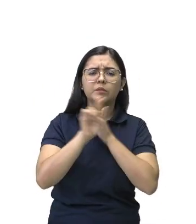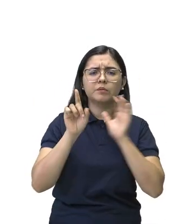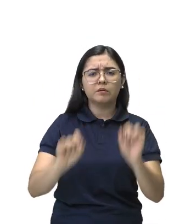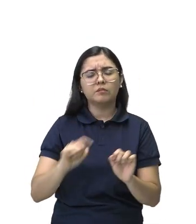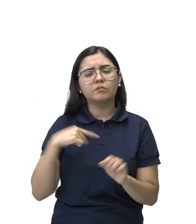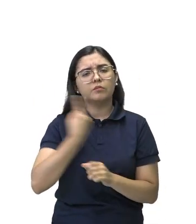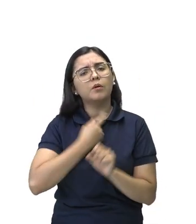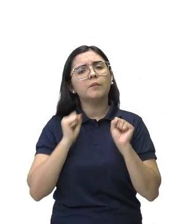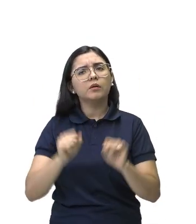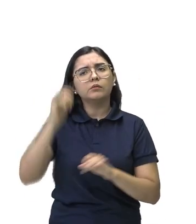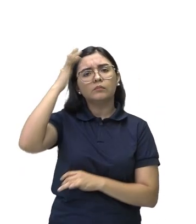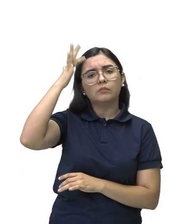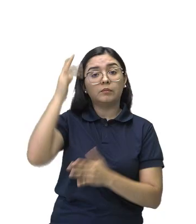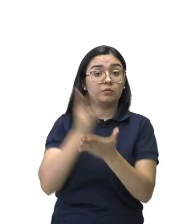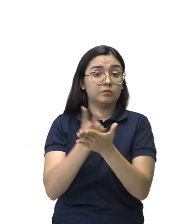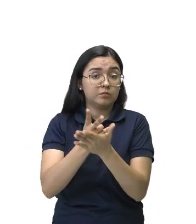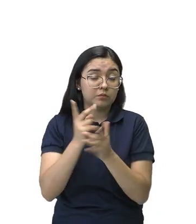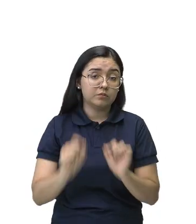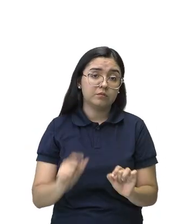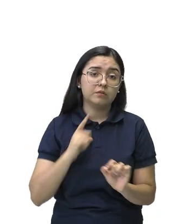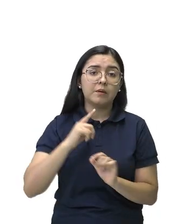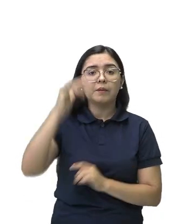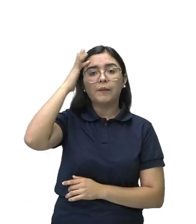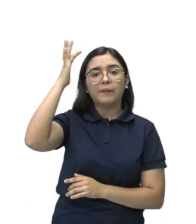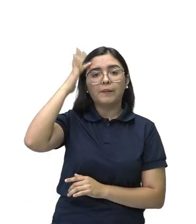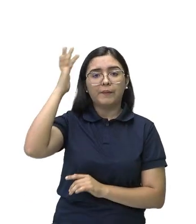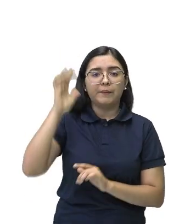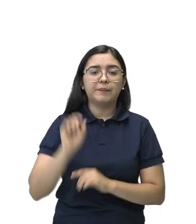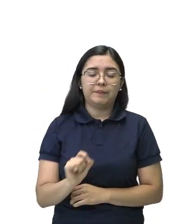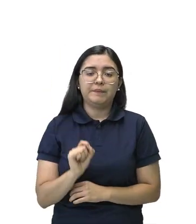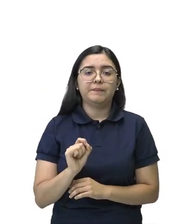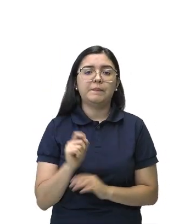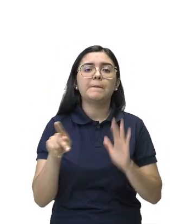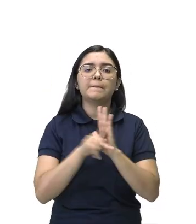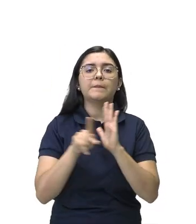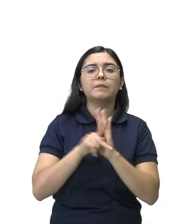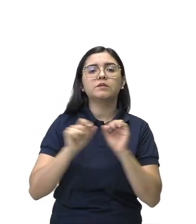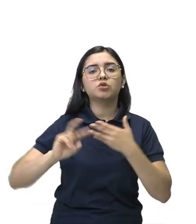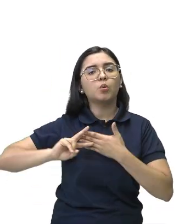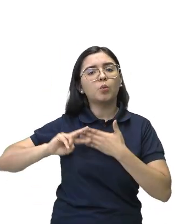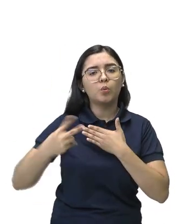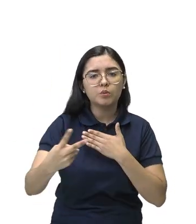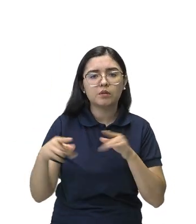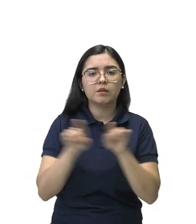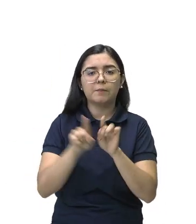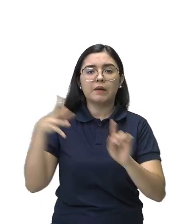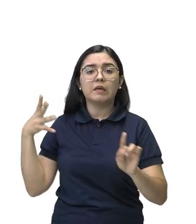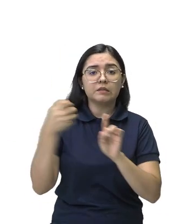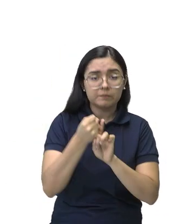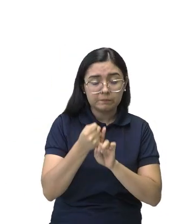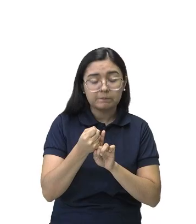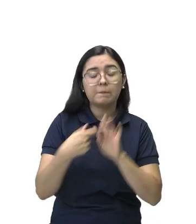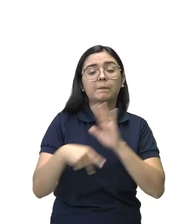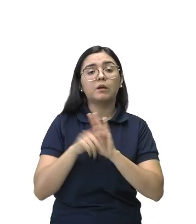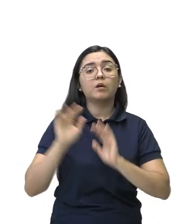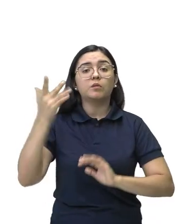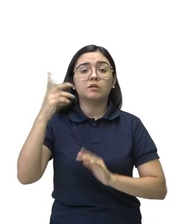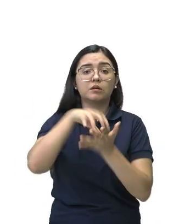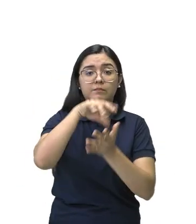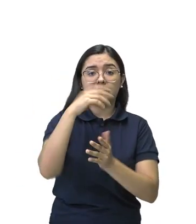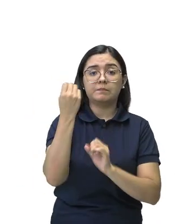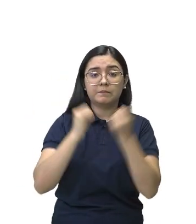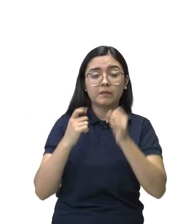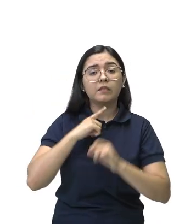nós podemos fazer para continuar nesta reflexão dessas consequências, desses impactos que a Zona